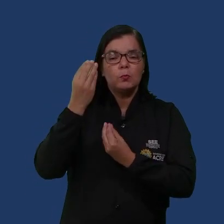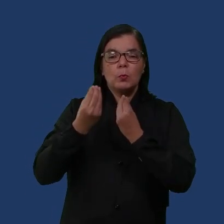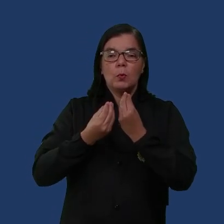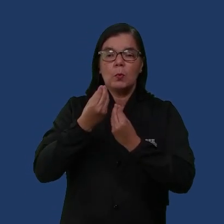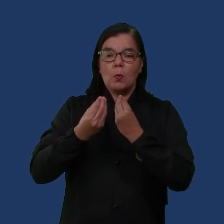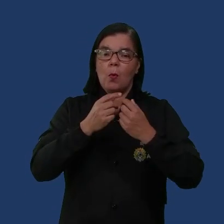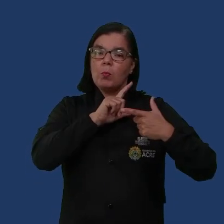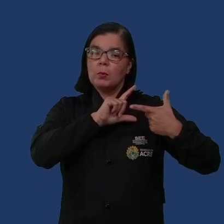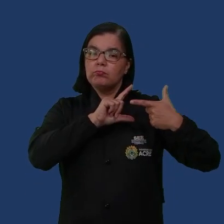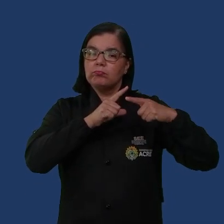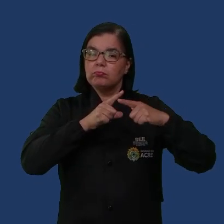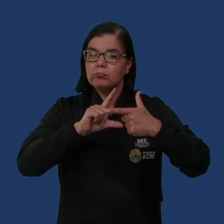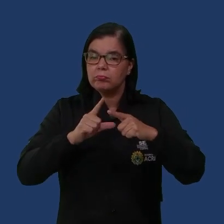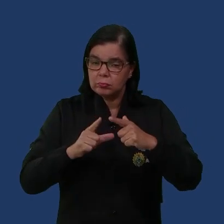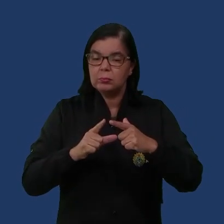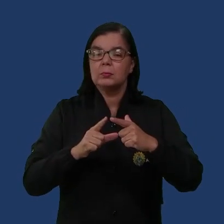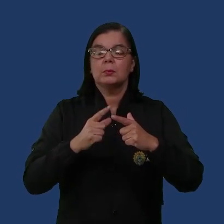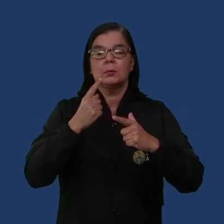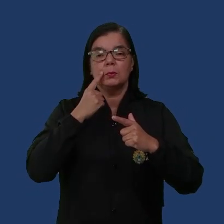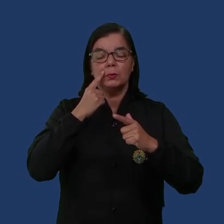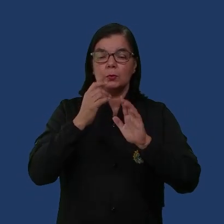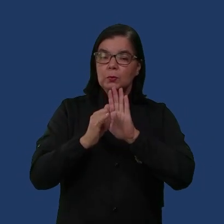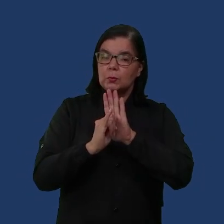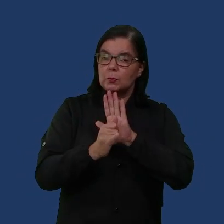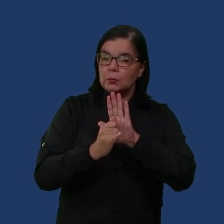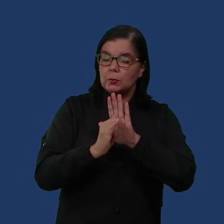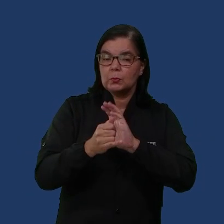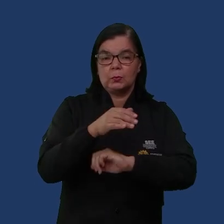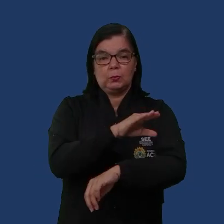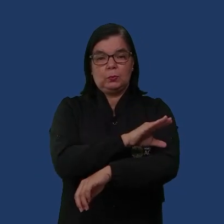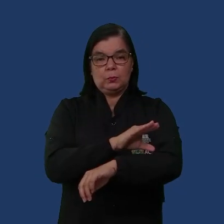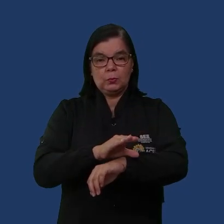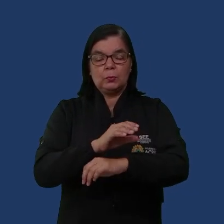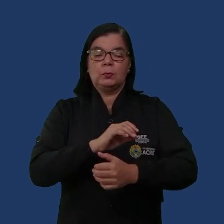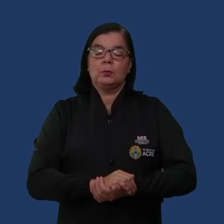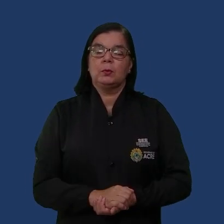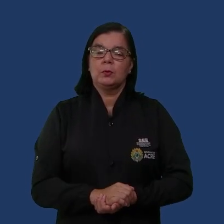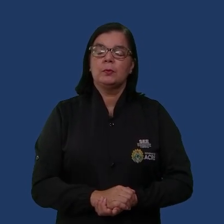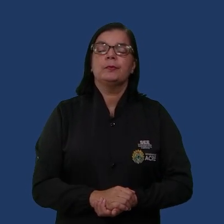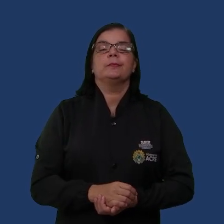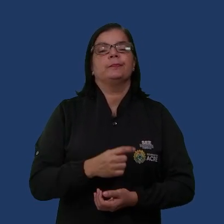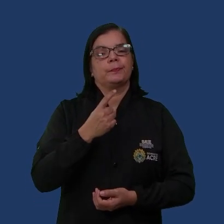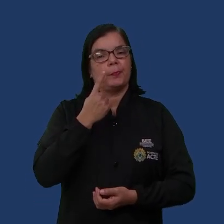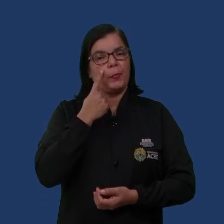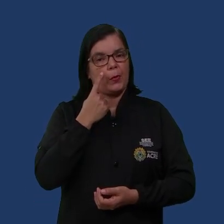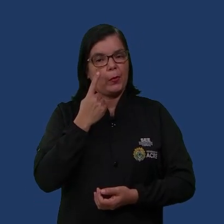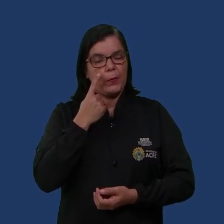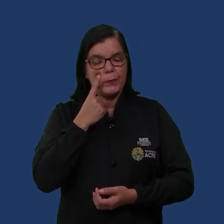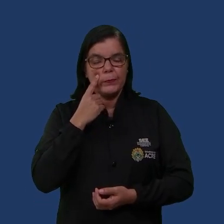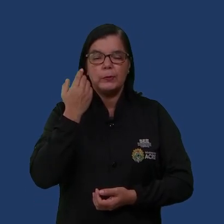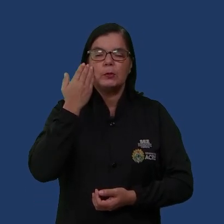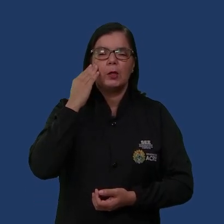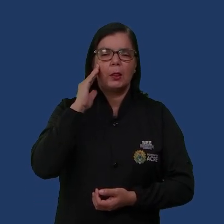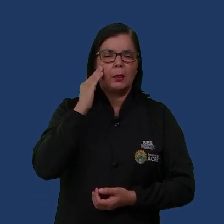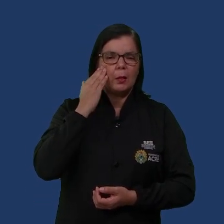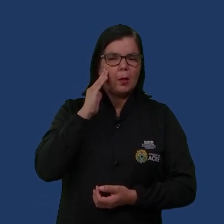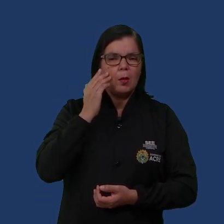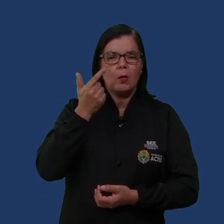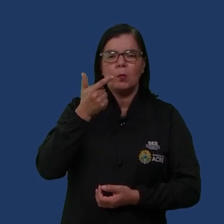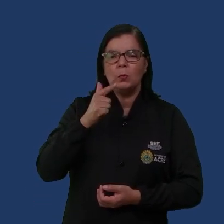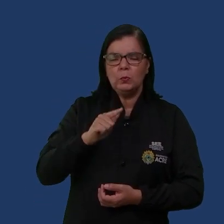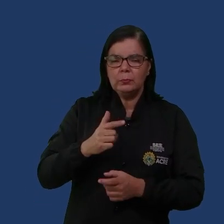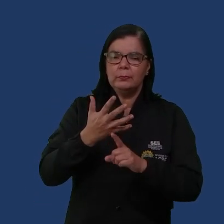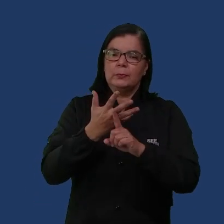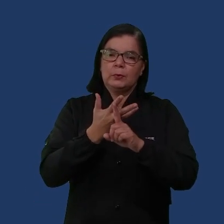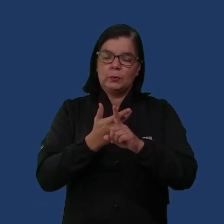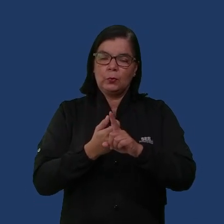com as tradições, enriquecendo a narrativa cultural. E a gente vê muitas reinterpretações com a